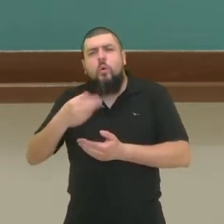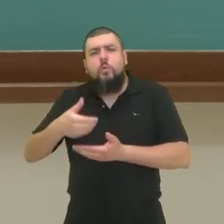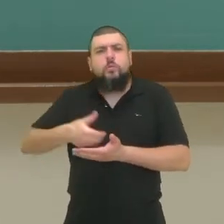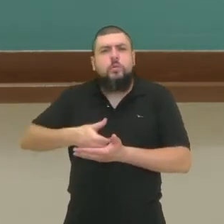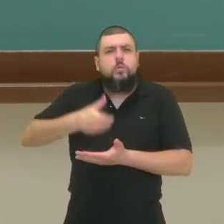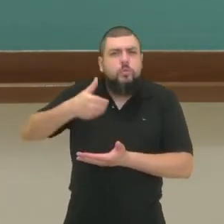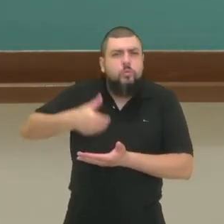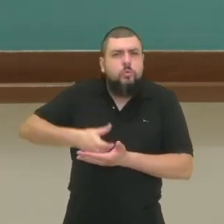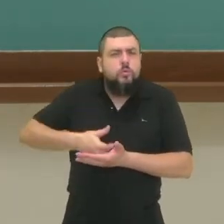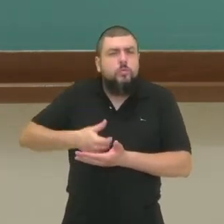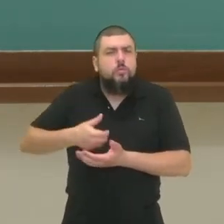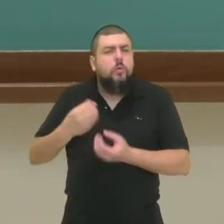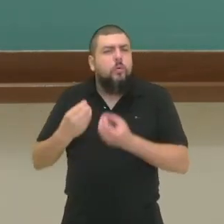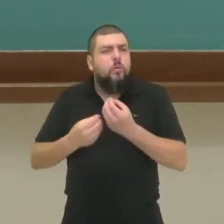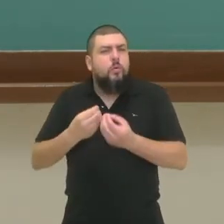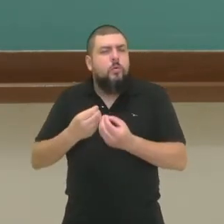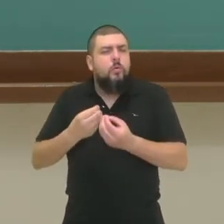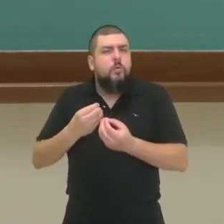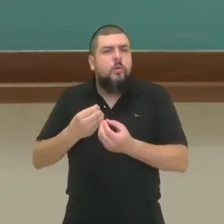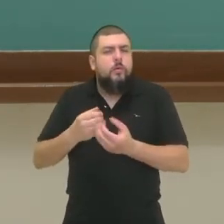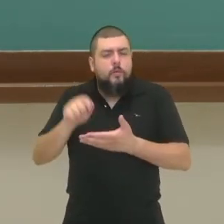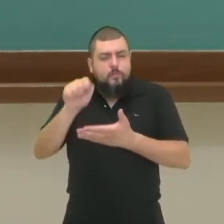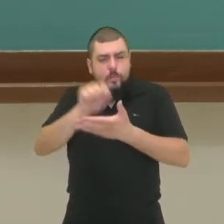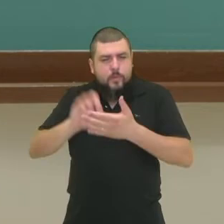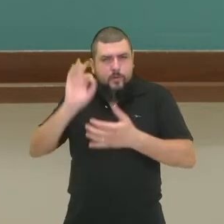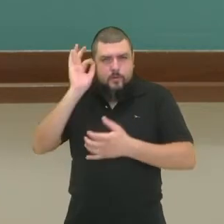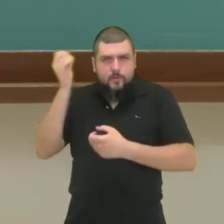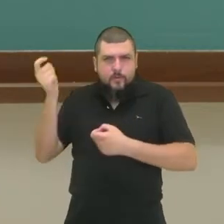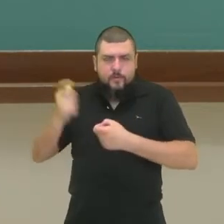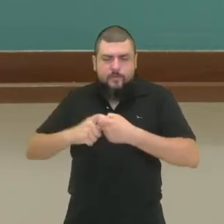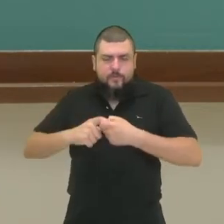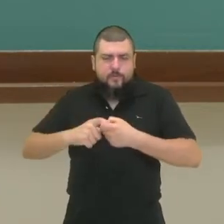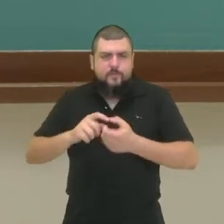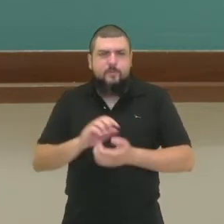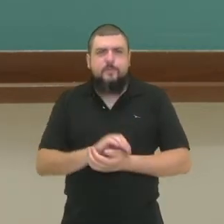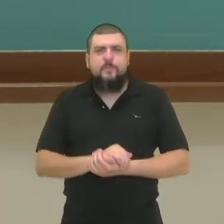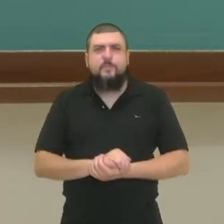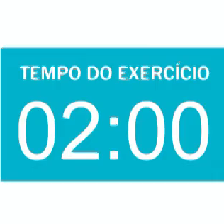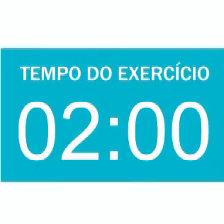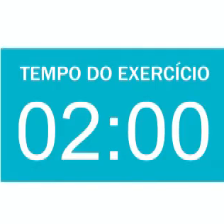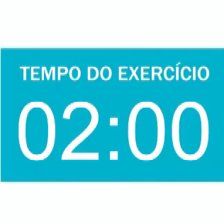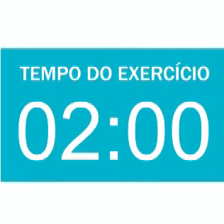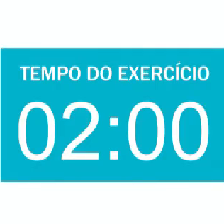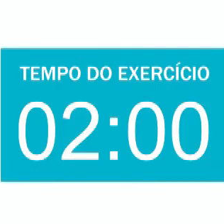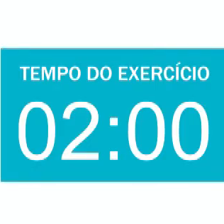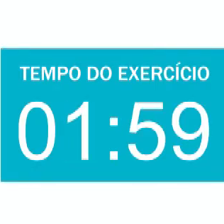comida? Pense aí, reflita que eu volto a seguir, gabaritar contigo.